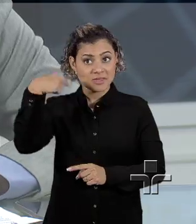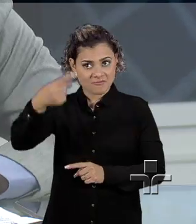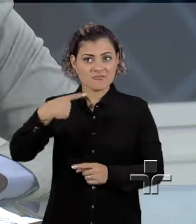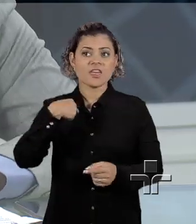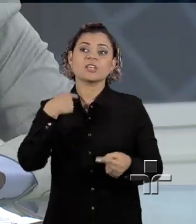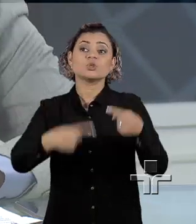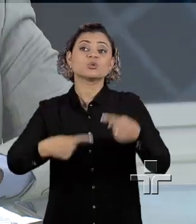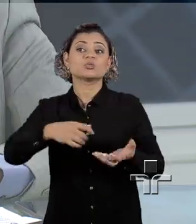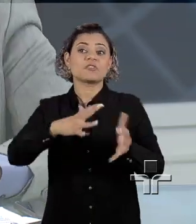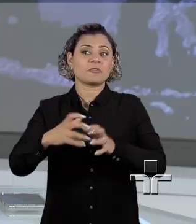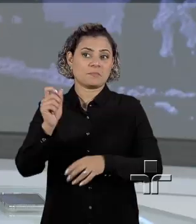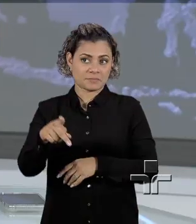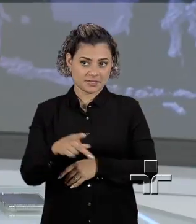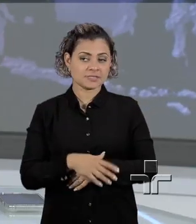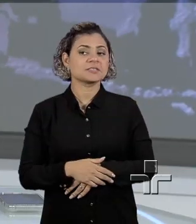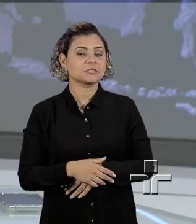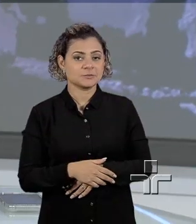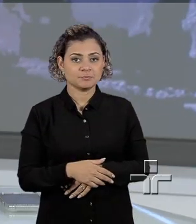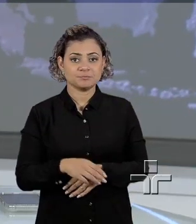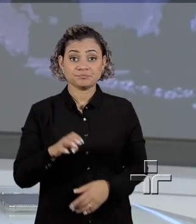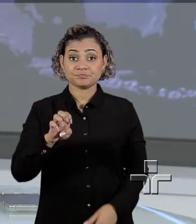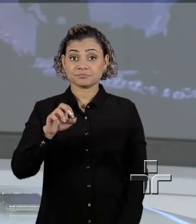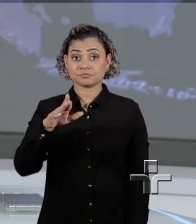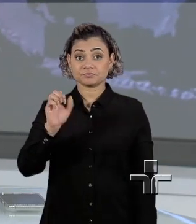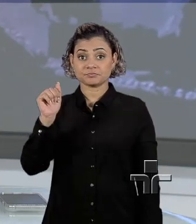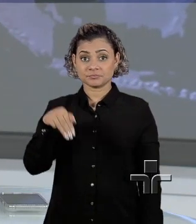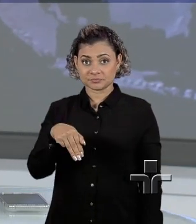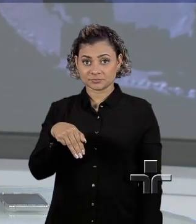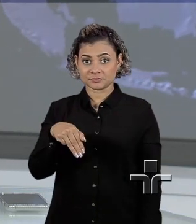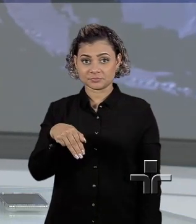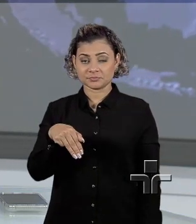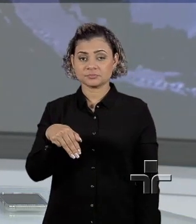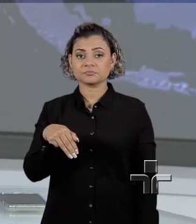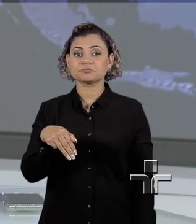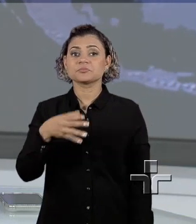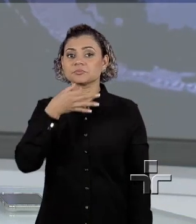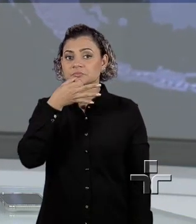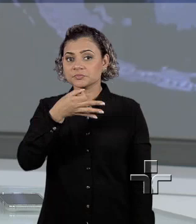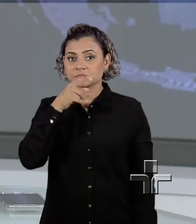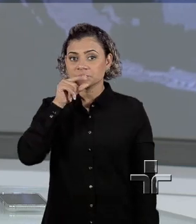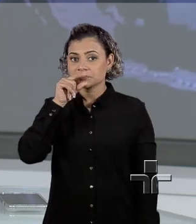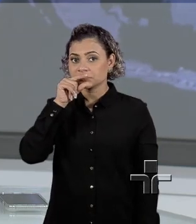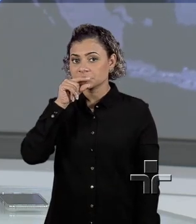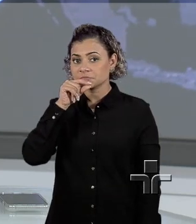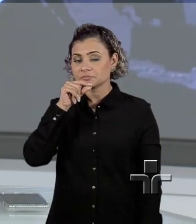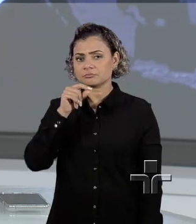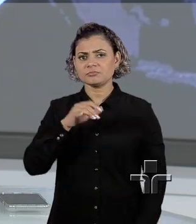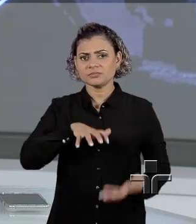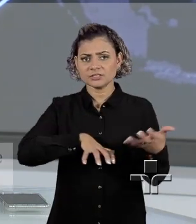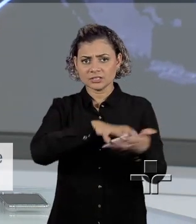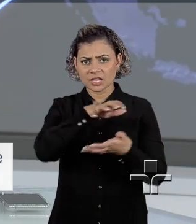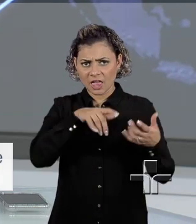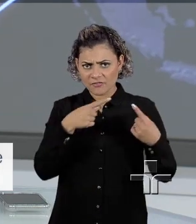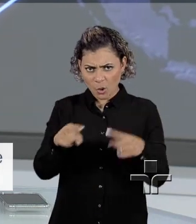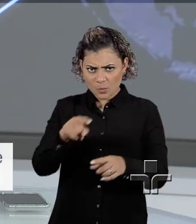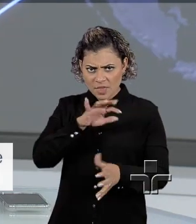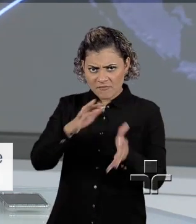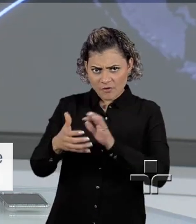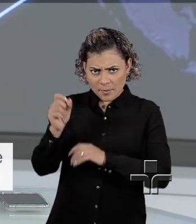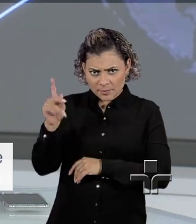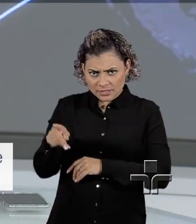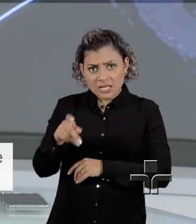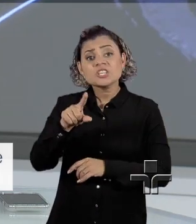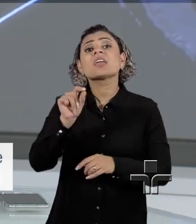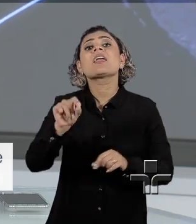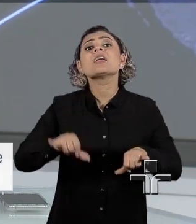reforma da Previdência. O Emerson Paludetti, falando aqui pelo Twitter, a greve é contra a reforma da Previdência e quem é punido